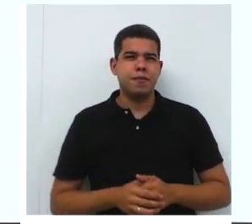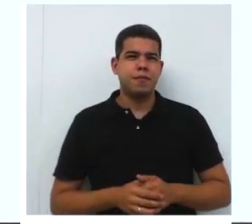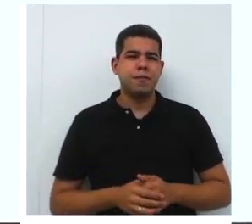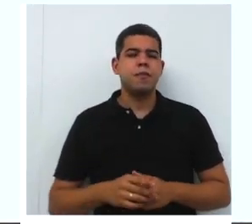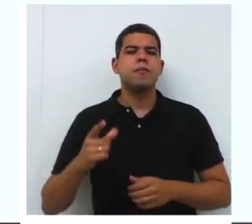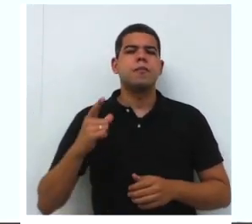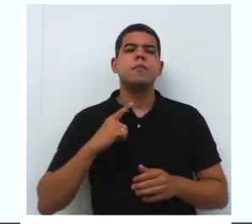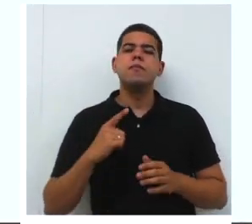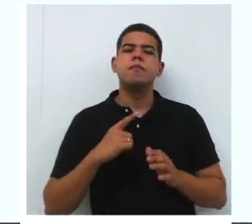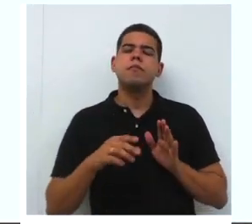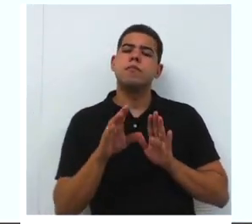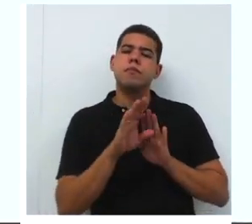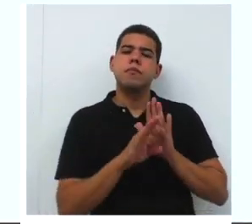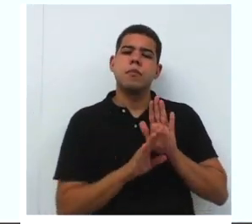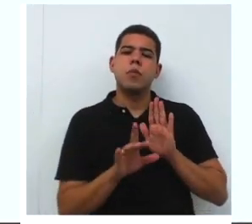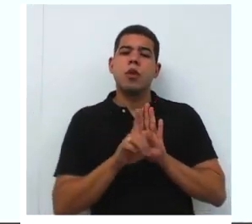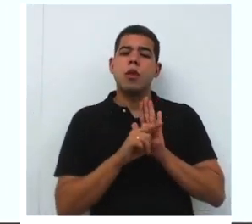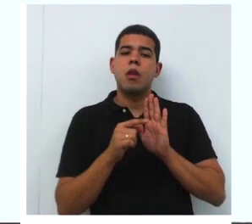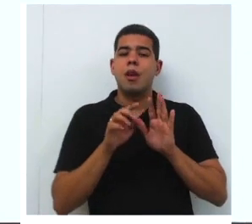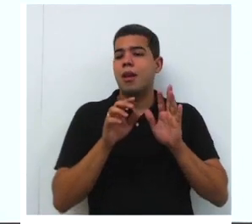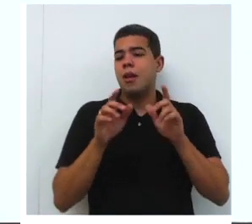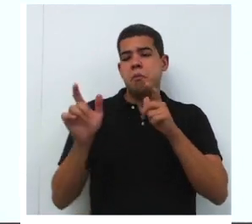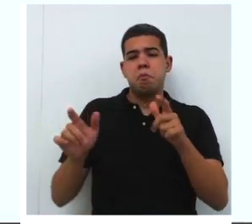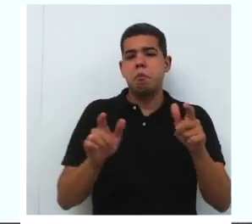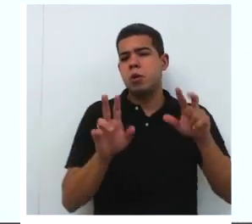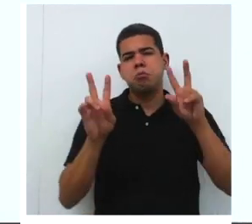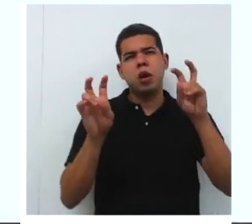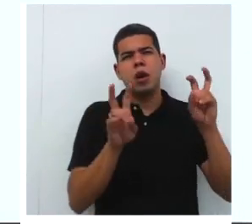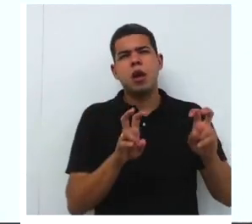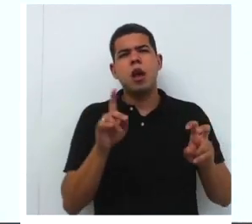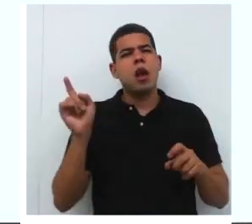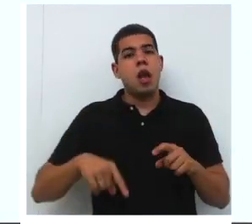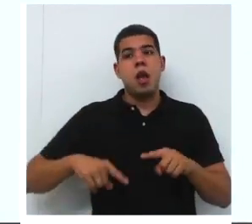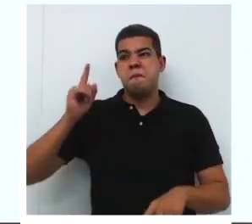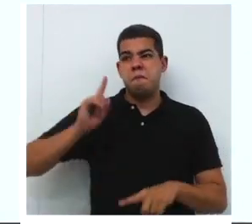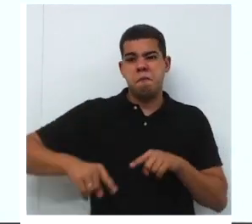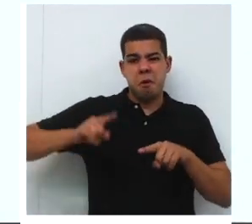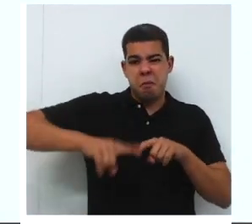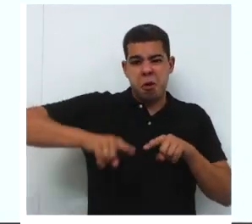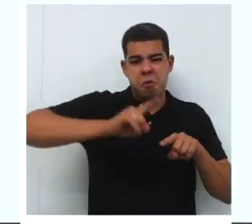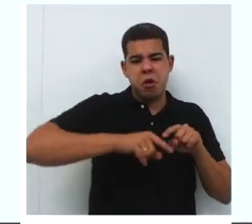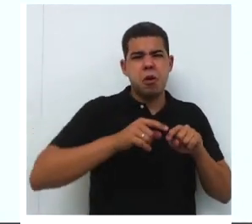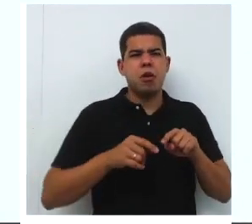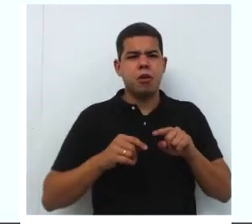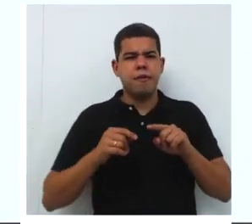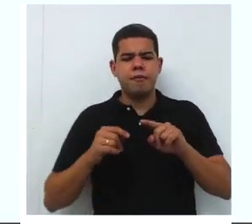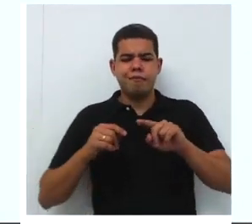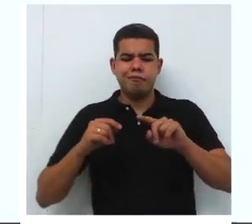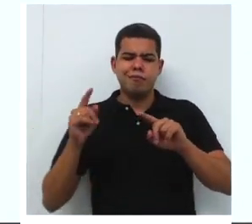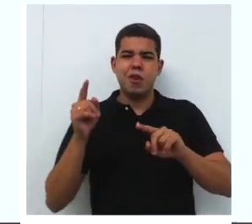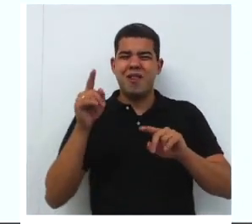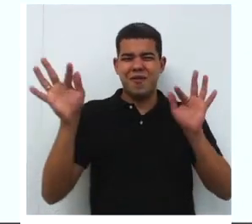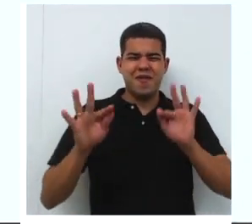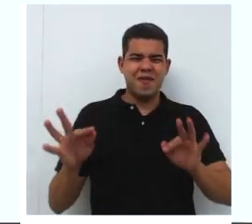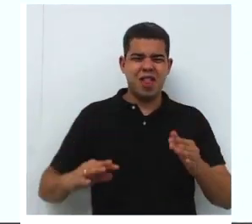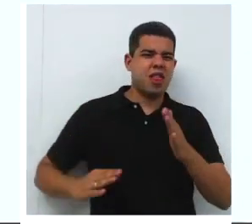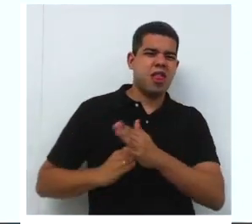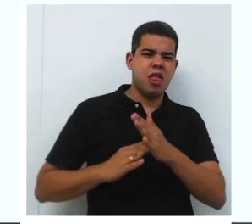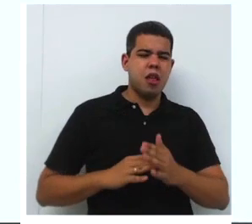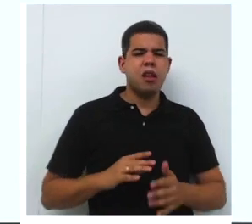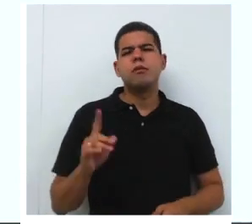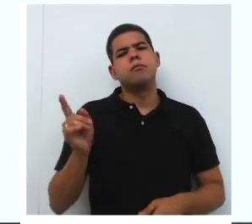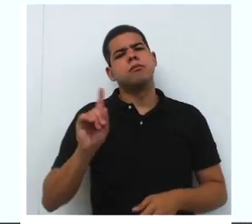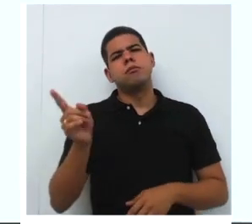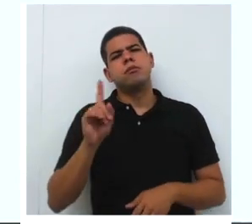um código de leis em várias áreas que não são para proibir você, quer dizer, impedir você de ser feliz. Ao